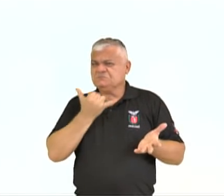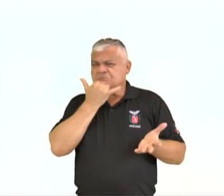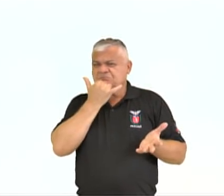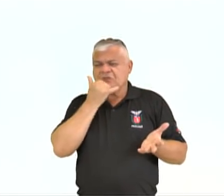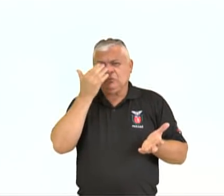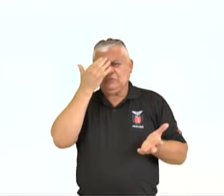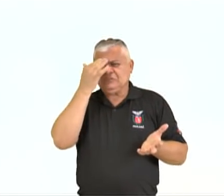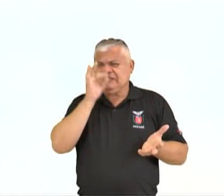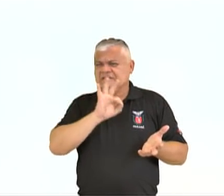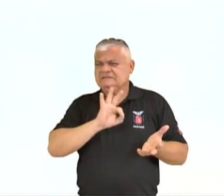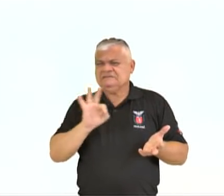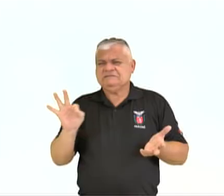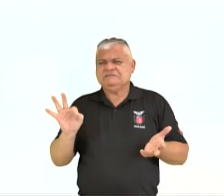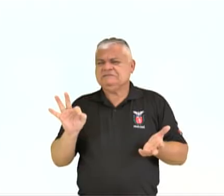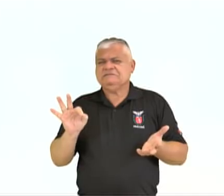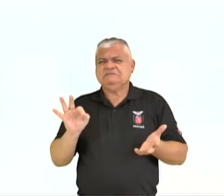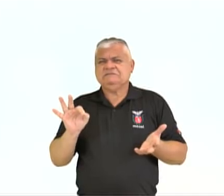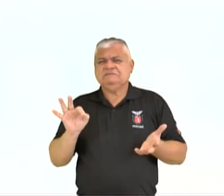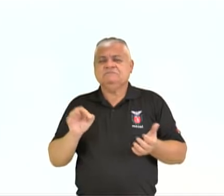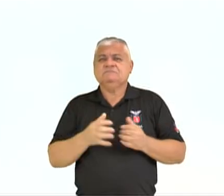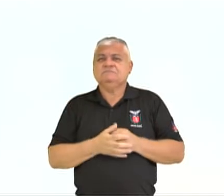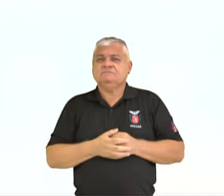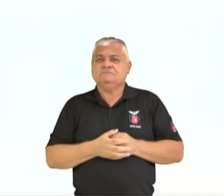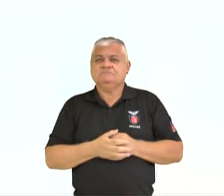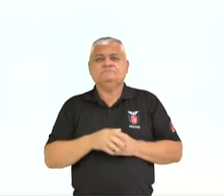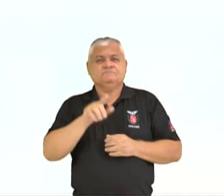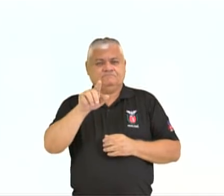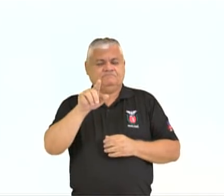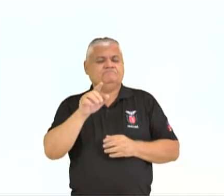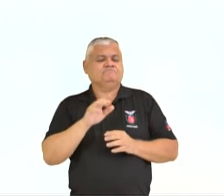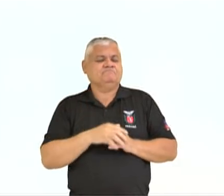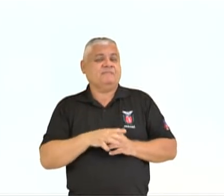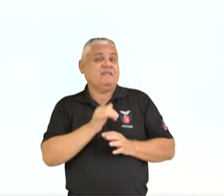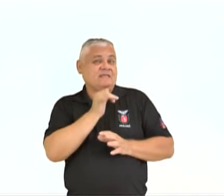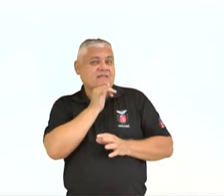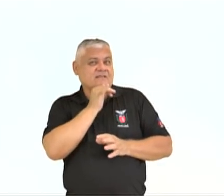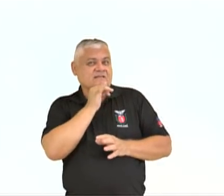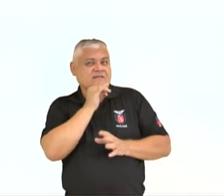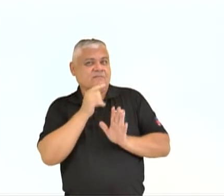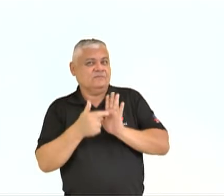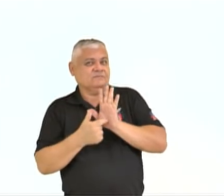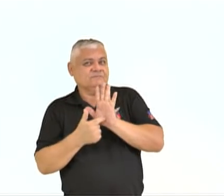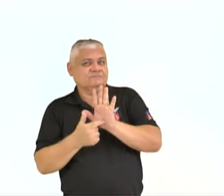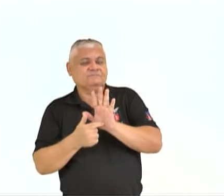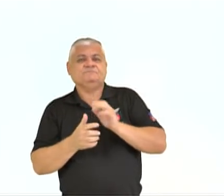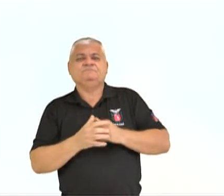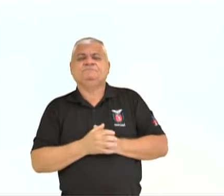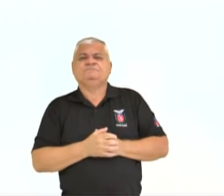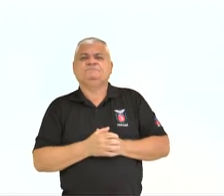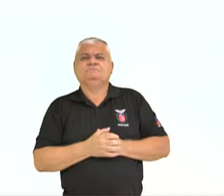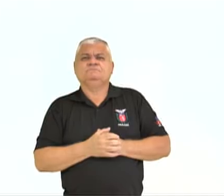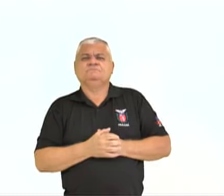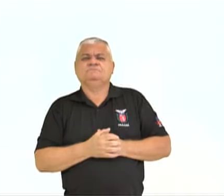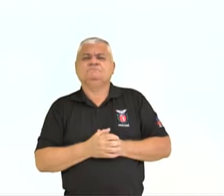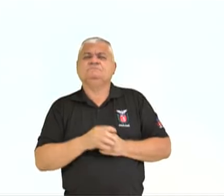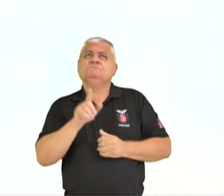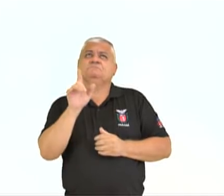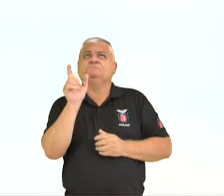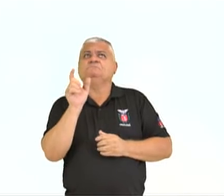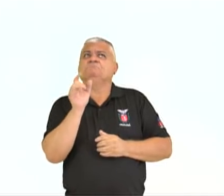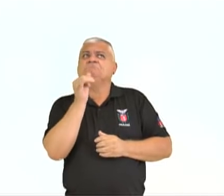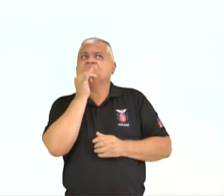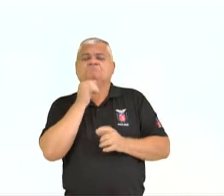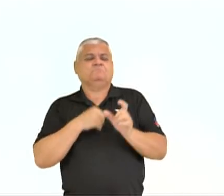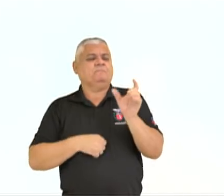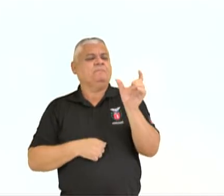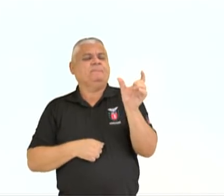eu não entendi direito o que que é isso Imagine você eu vou dar um exemplo aqui Imagine você que eu digo